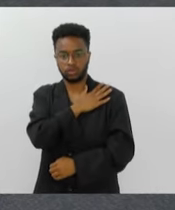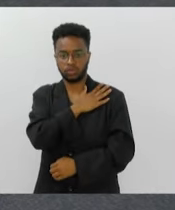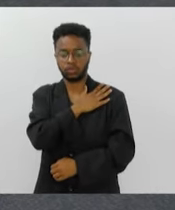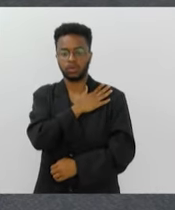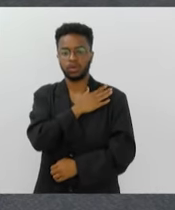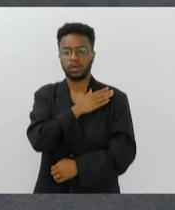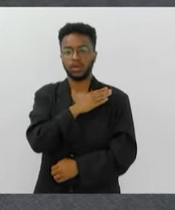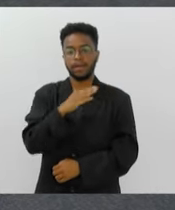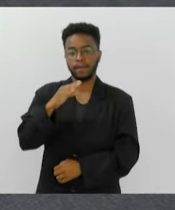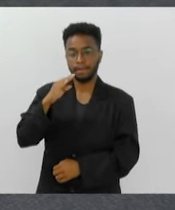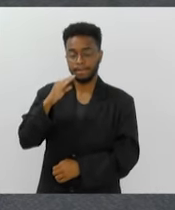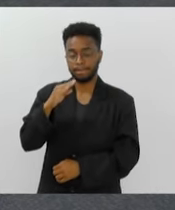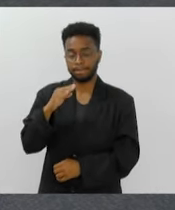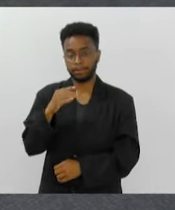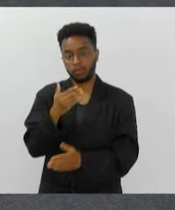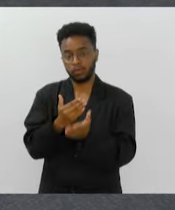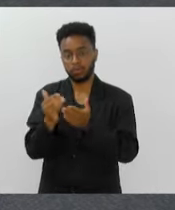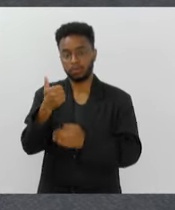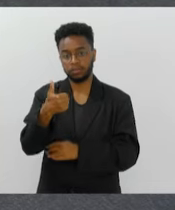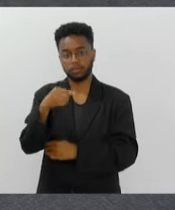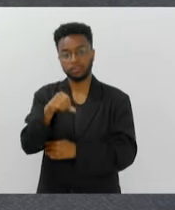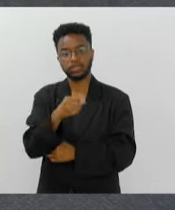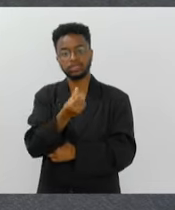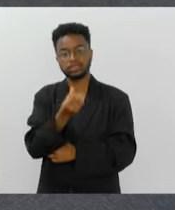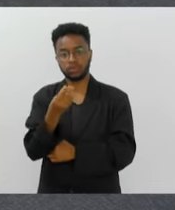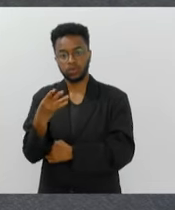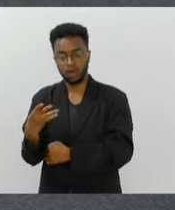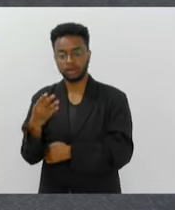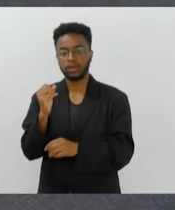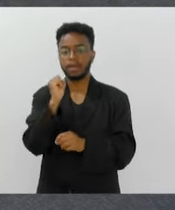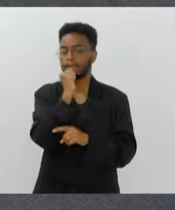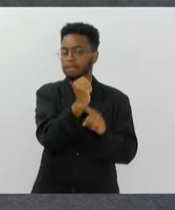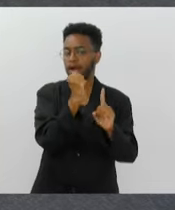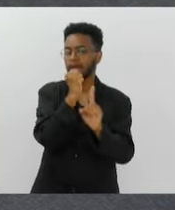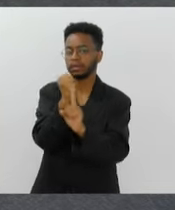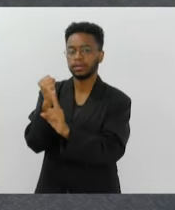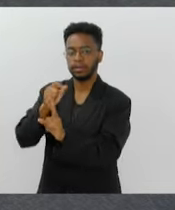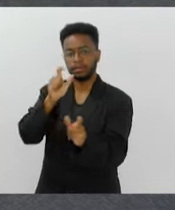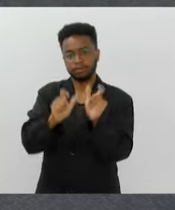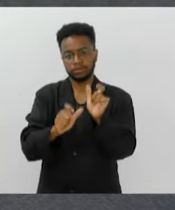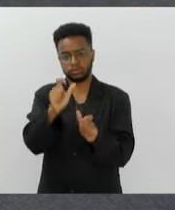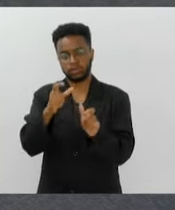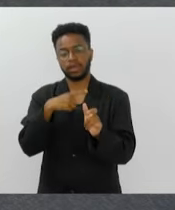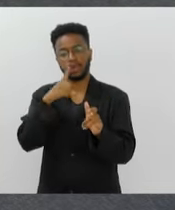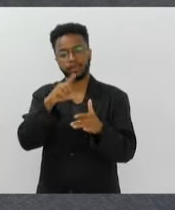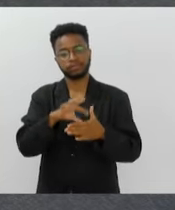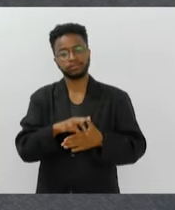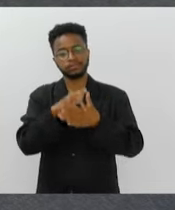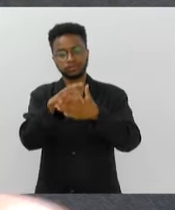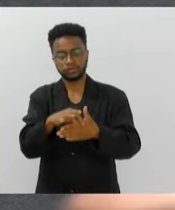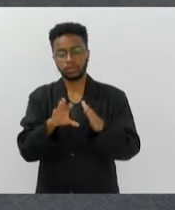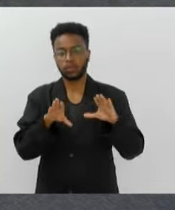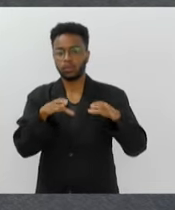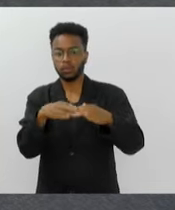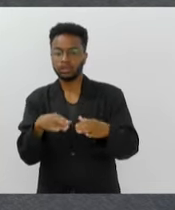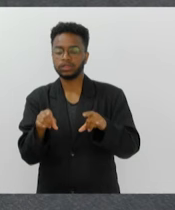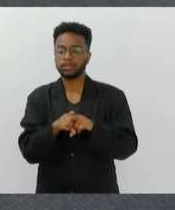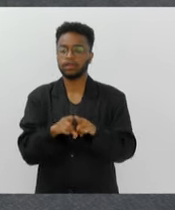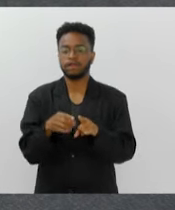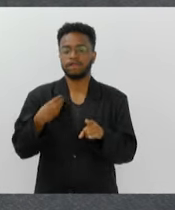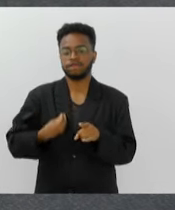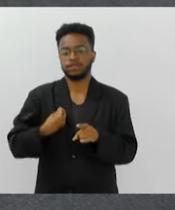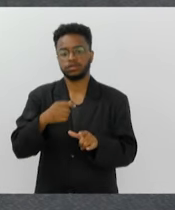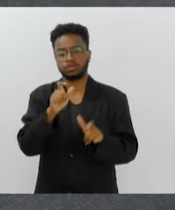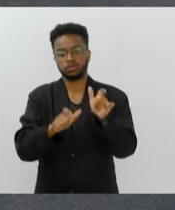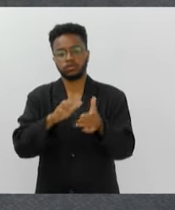de 1964 se for vidas vidas de lideranças comunitárias vidas de militantes de diversos